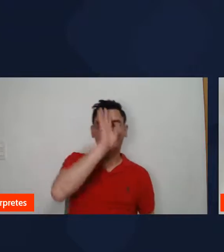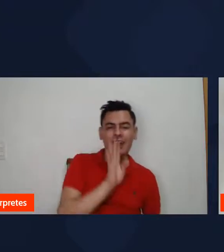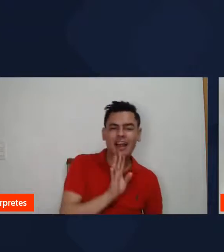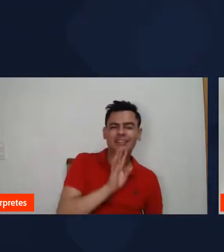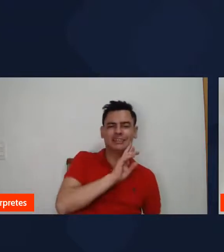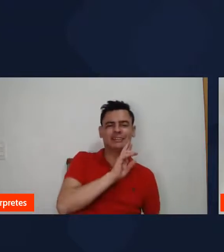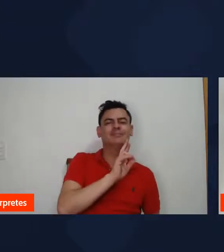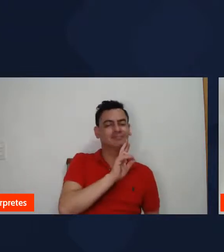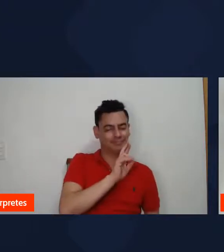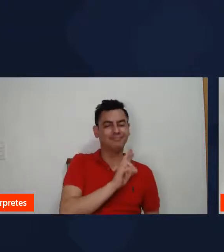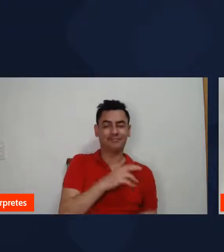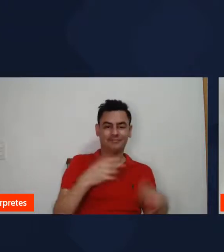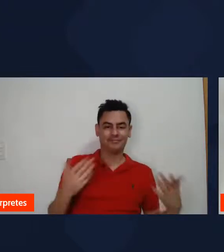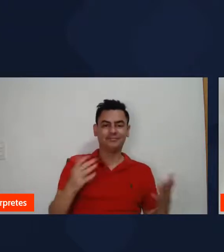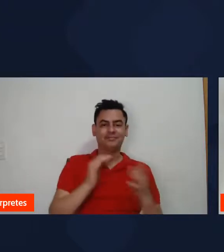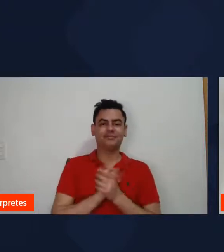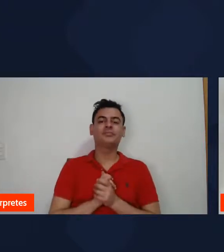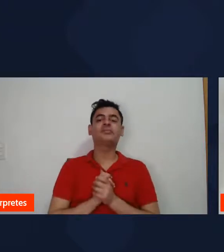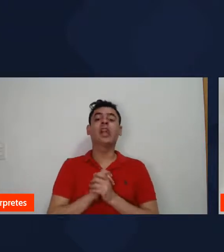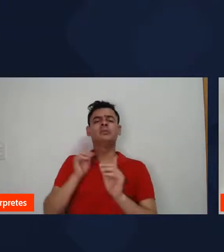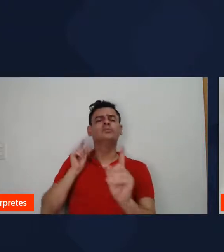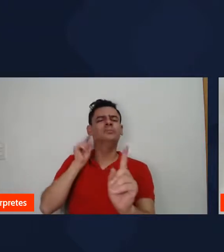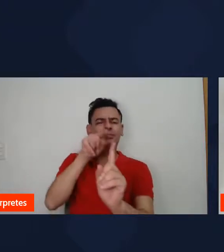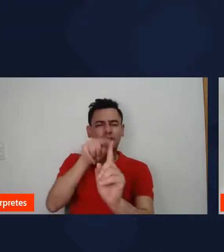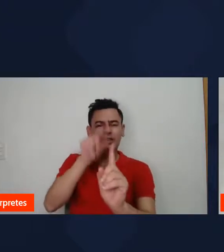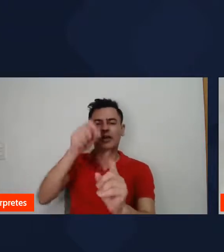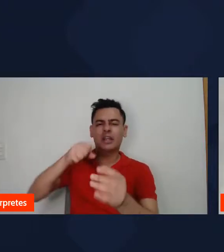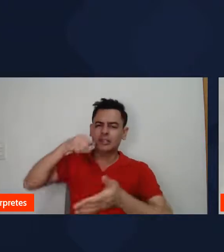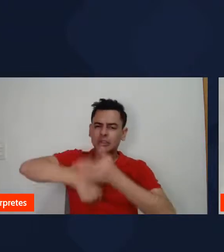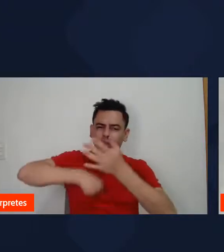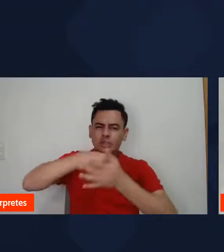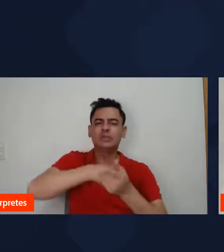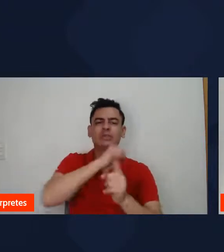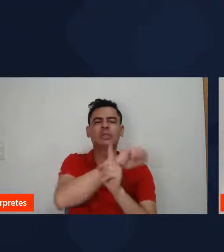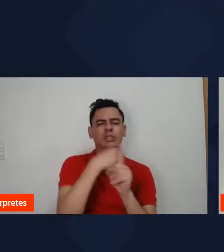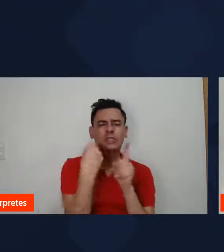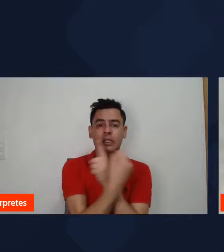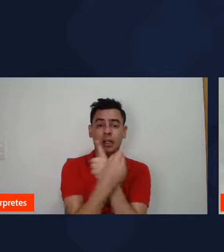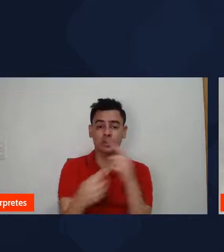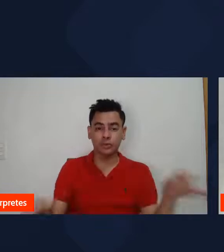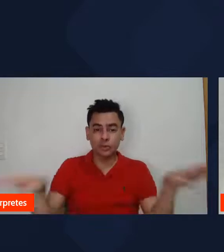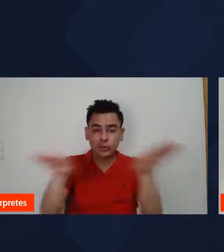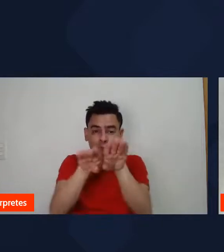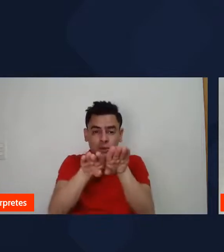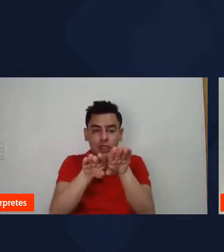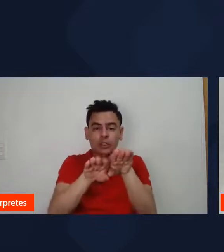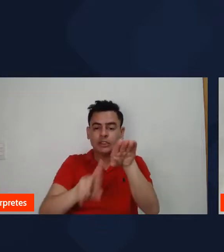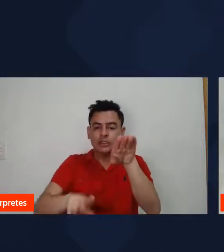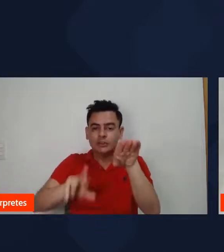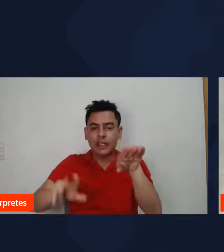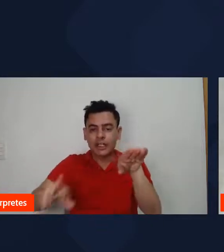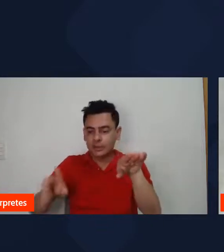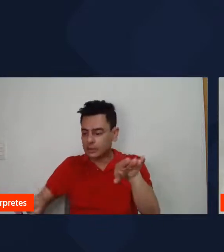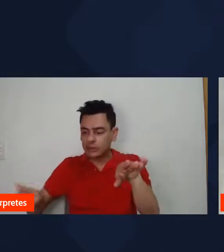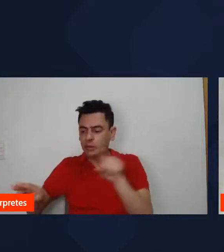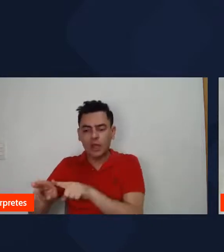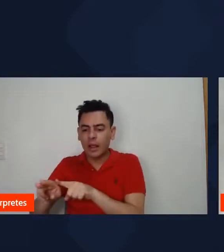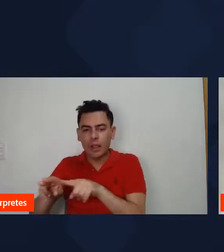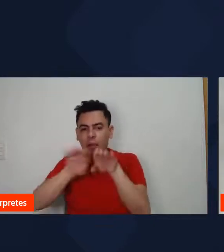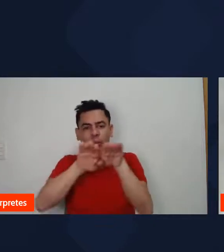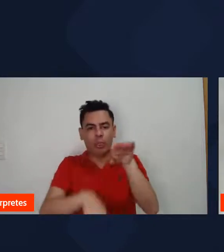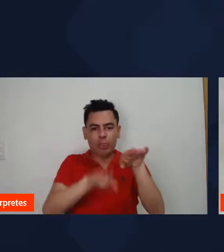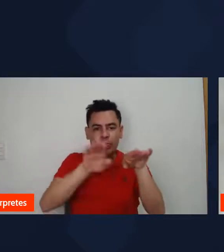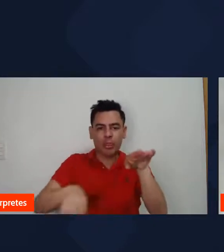socialmente referenciada, em busca incessante de uma sociedade mais justa, em que as diferenças não sejam convertidas em